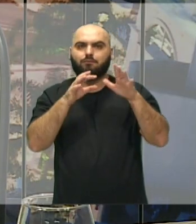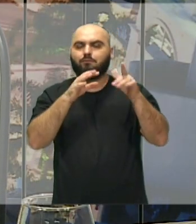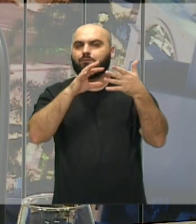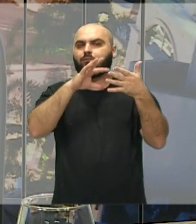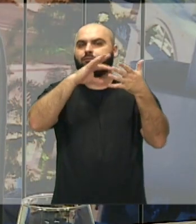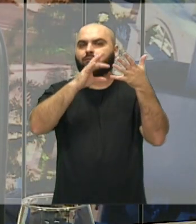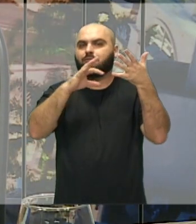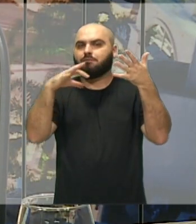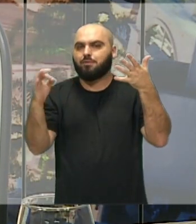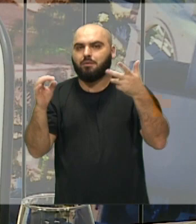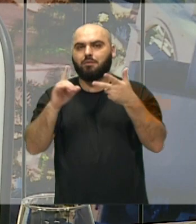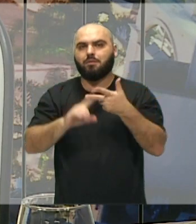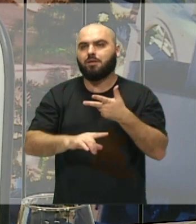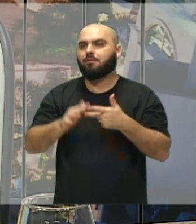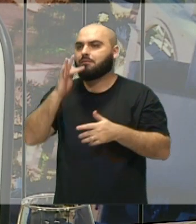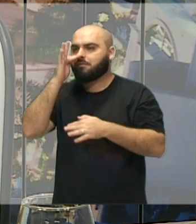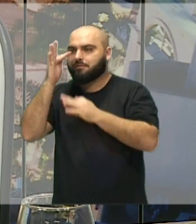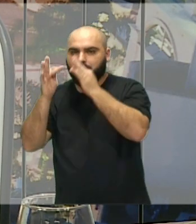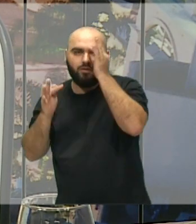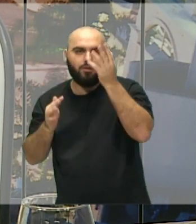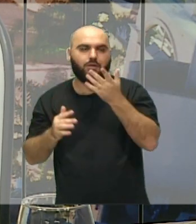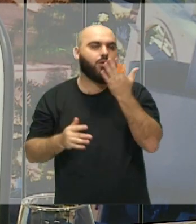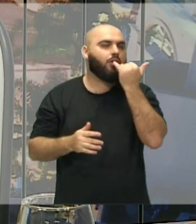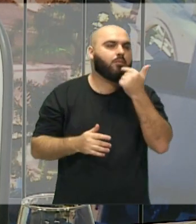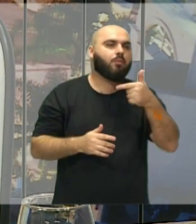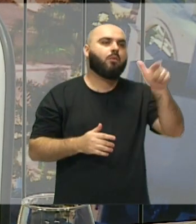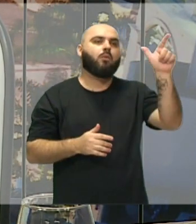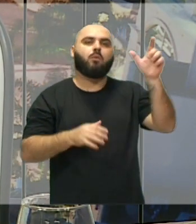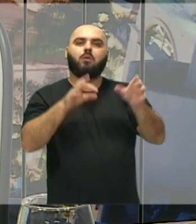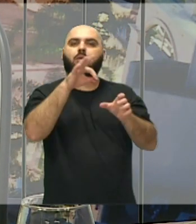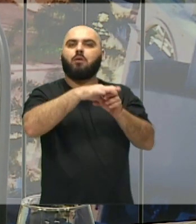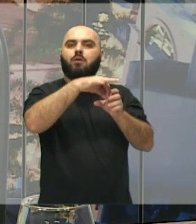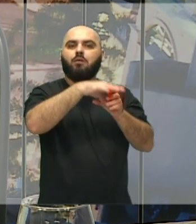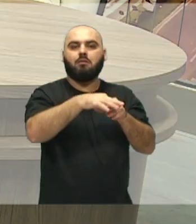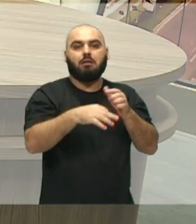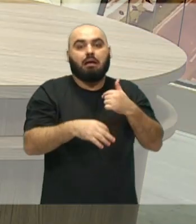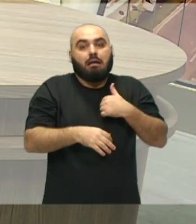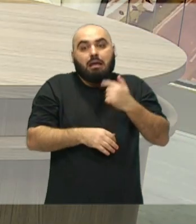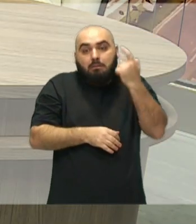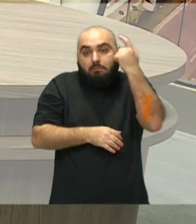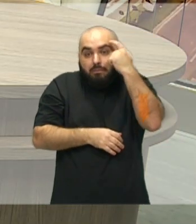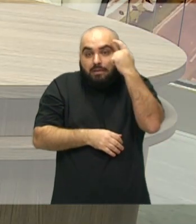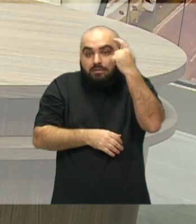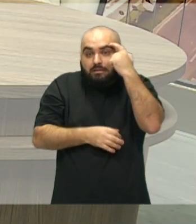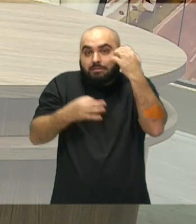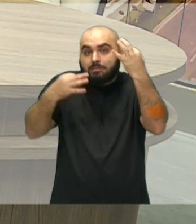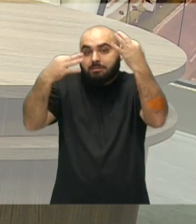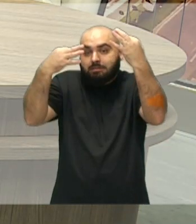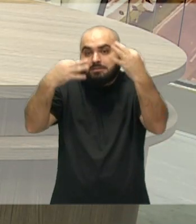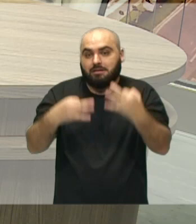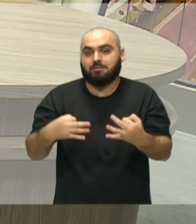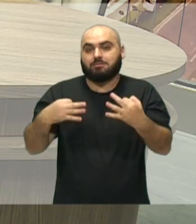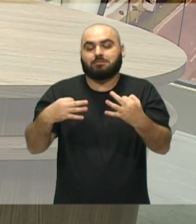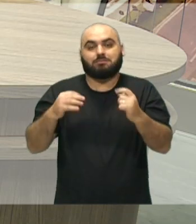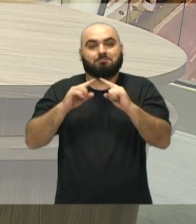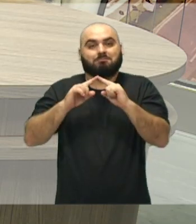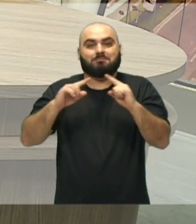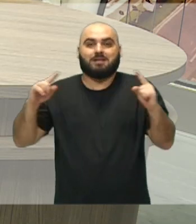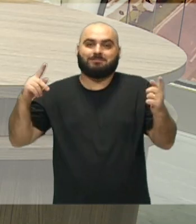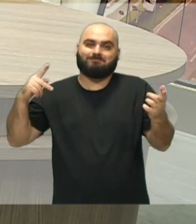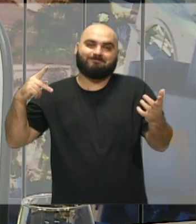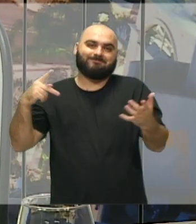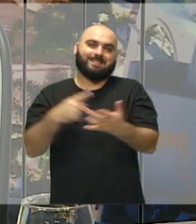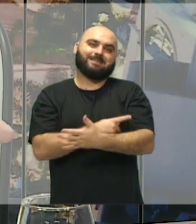outras sementes, né? Então, eu pensava estar fazendo muito bem, né? Eu tratava da melhor forma, mas é muito